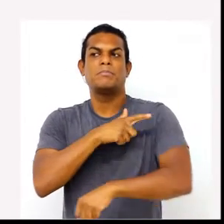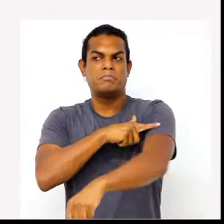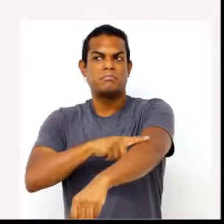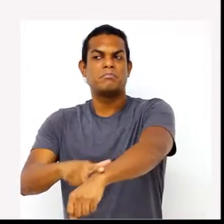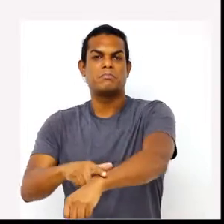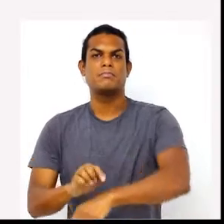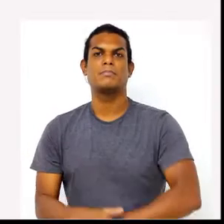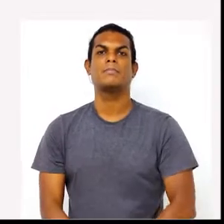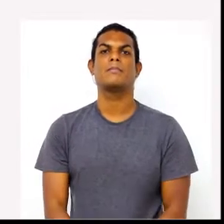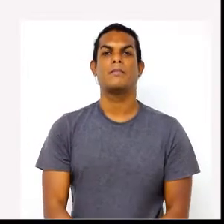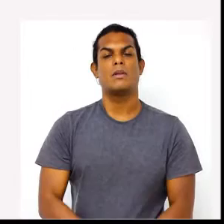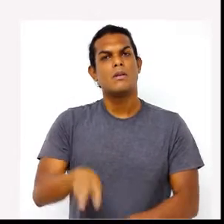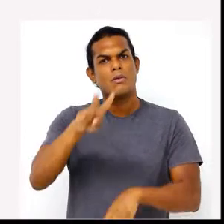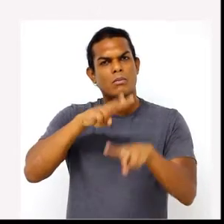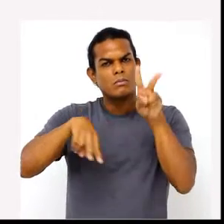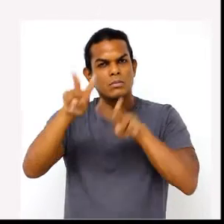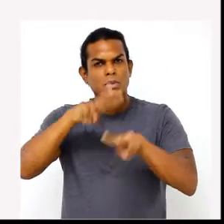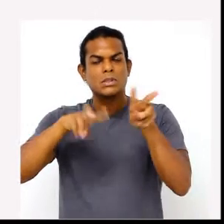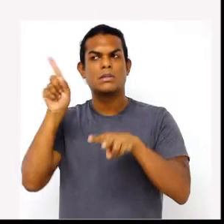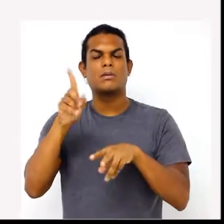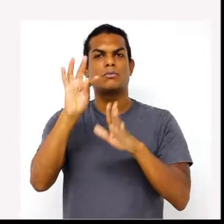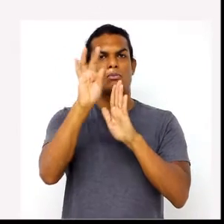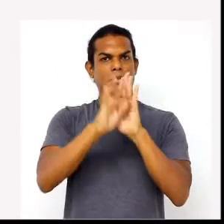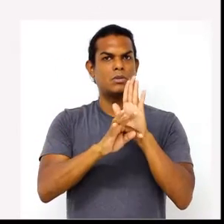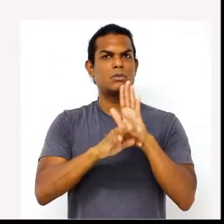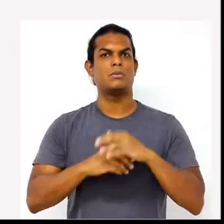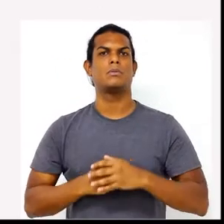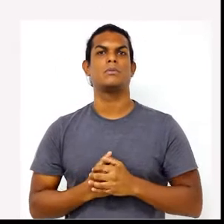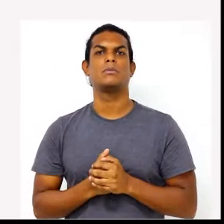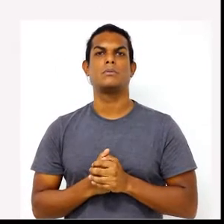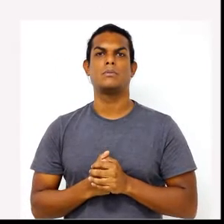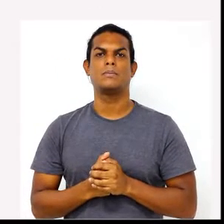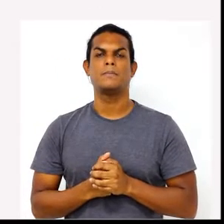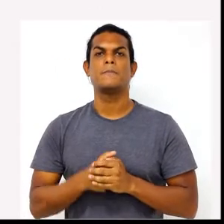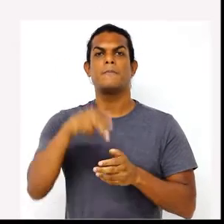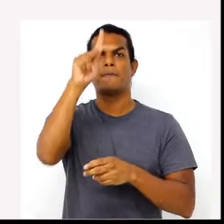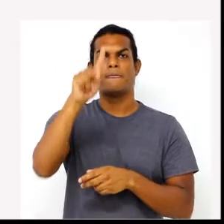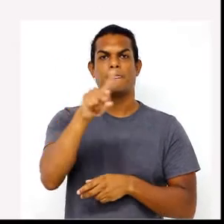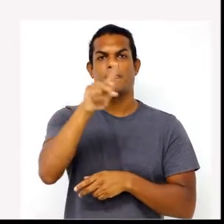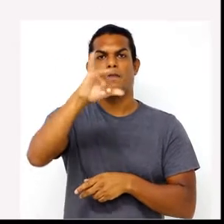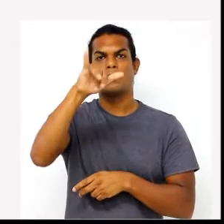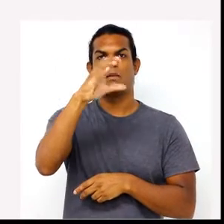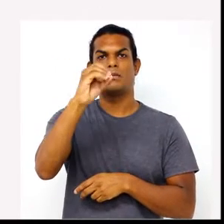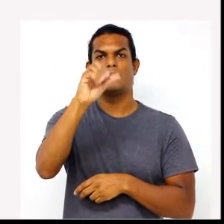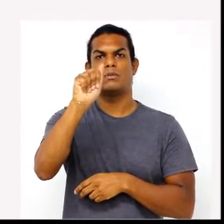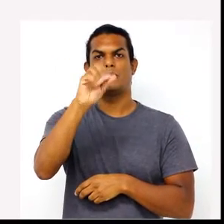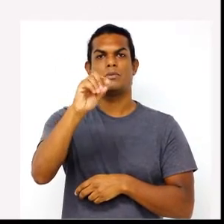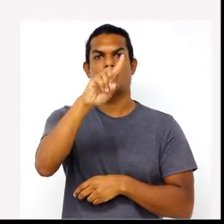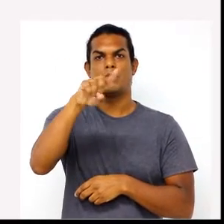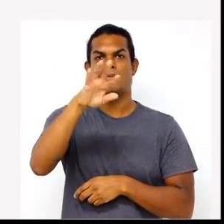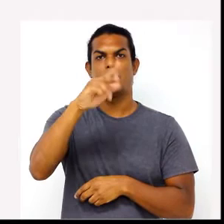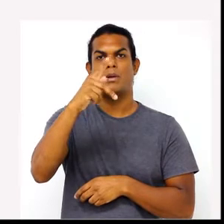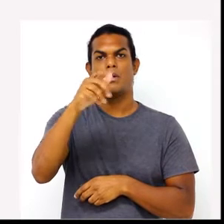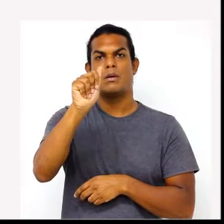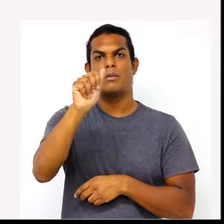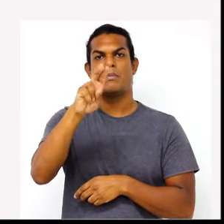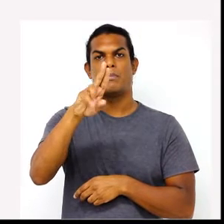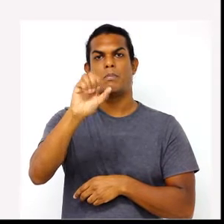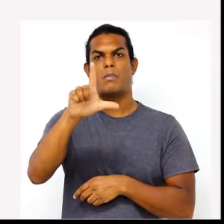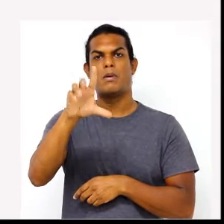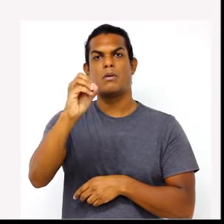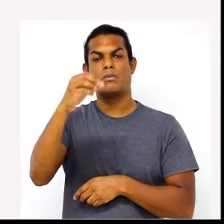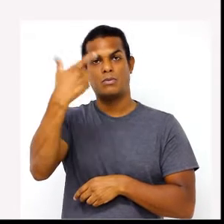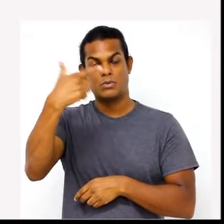amava. Vamos analisar esse trecho. Então, o Papa João Paulo II.